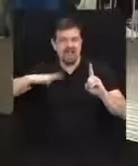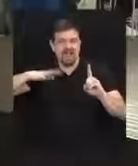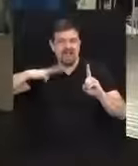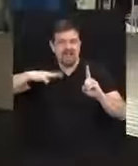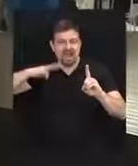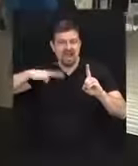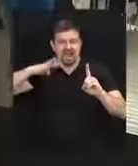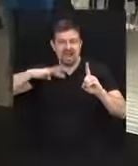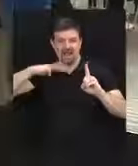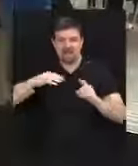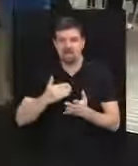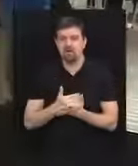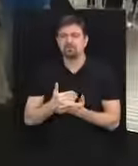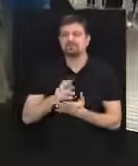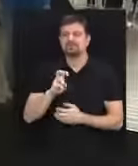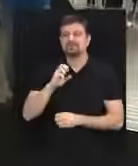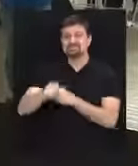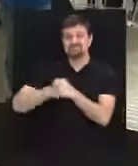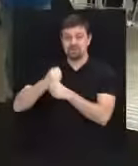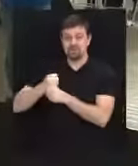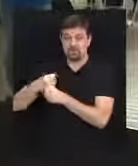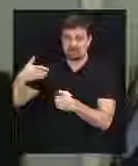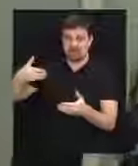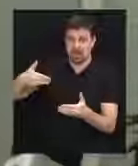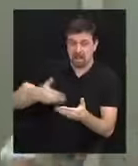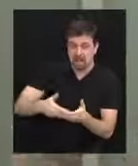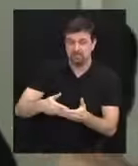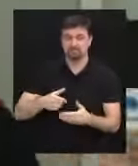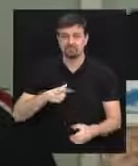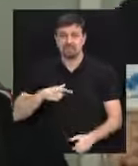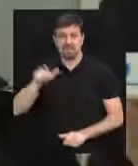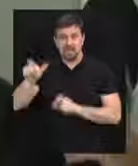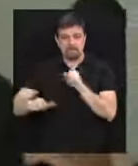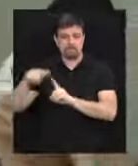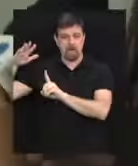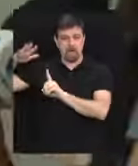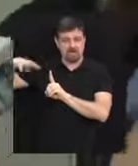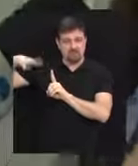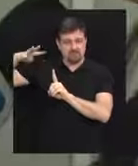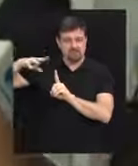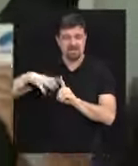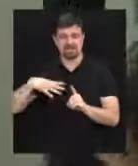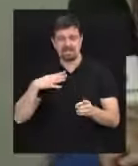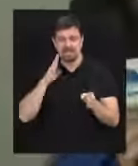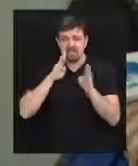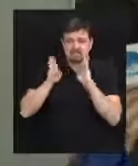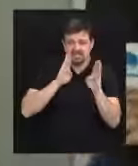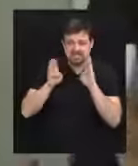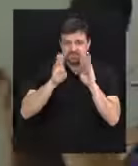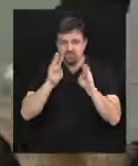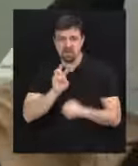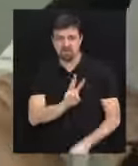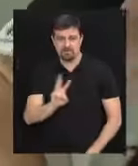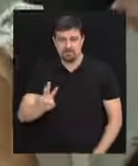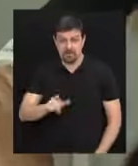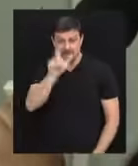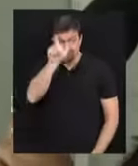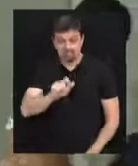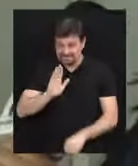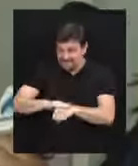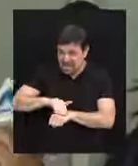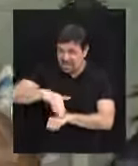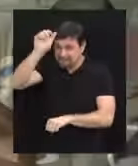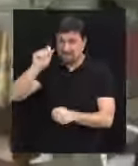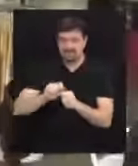ídolo que eu já tive, aconteceu de uns 5 anos pra cá. Vem cá, mas muitos fãs, sei lá, criam um fã-clube, uma página no Facebook, você